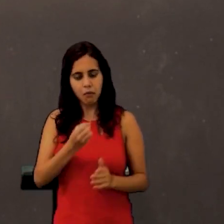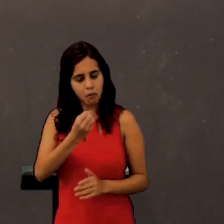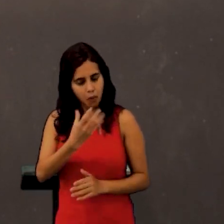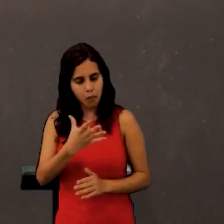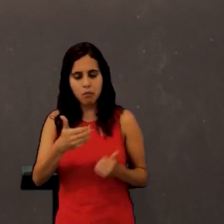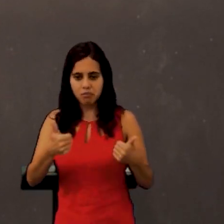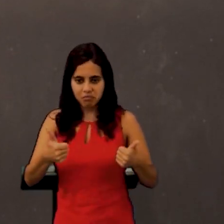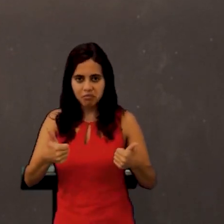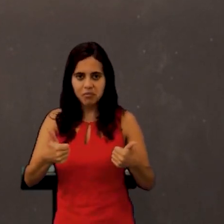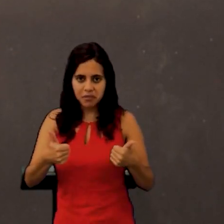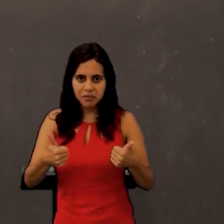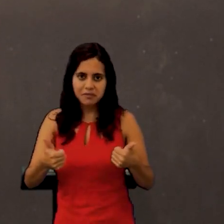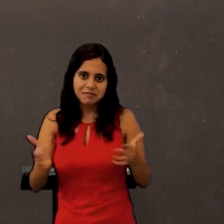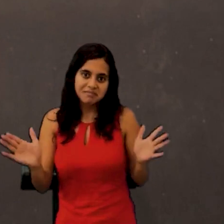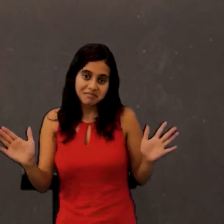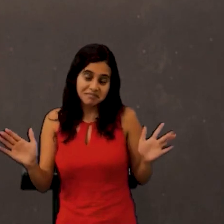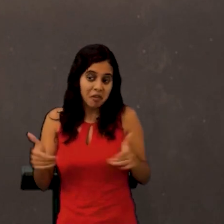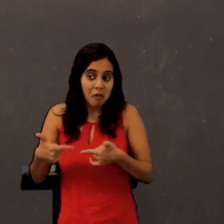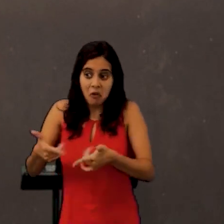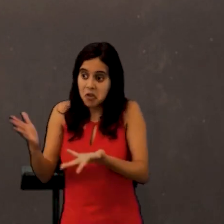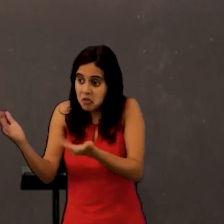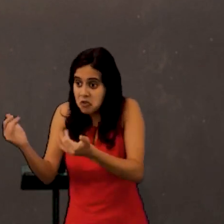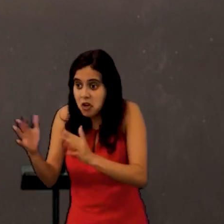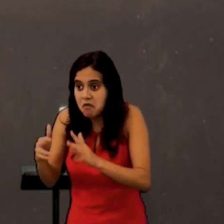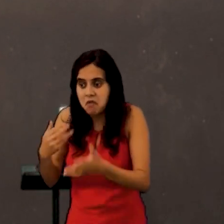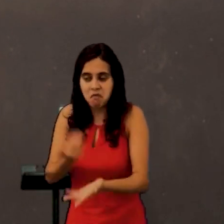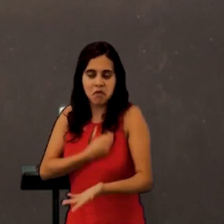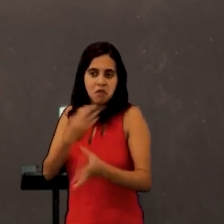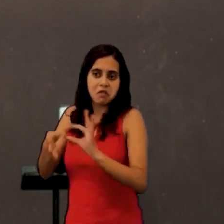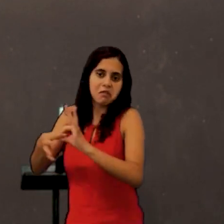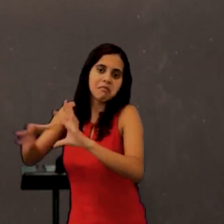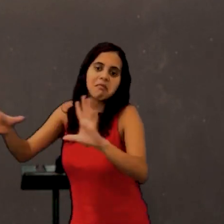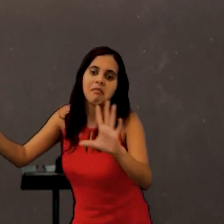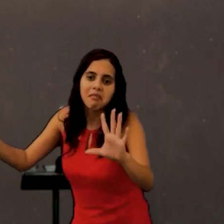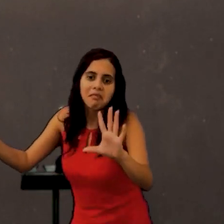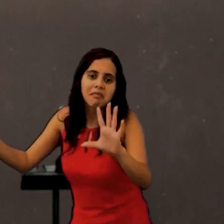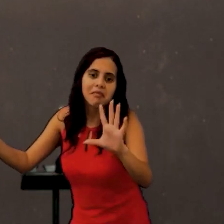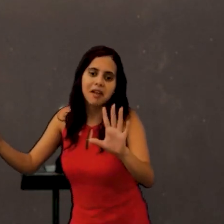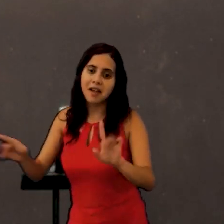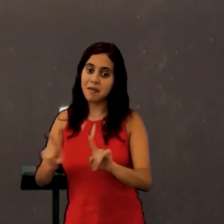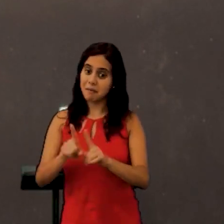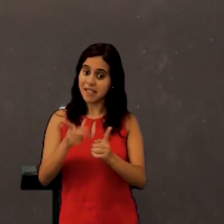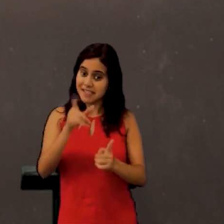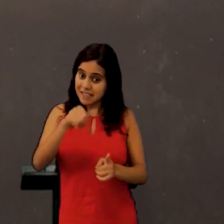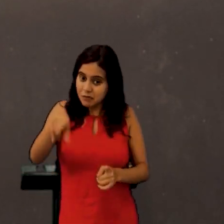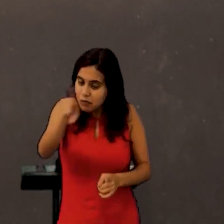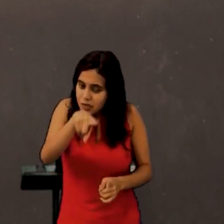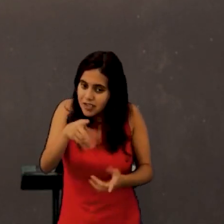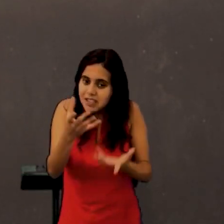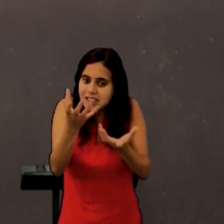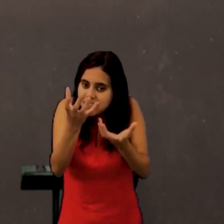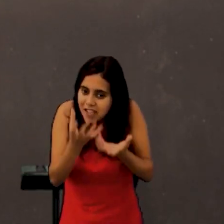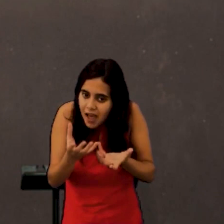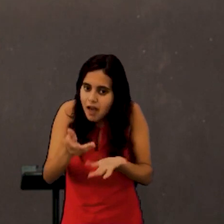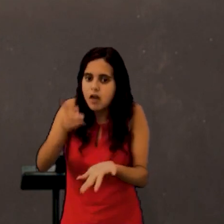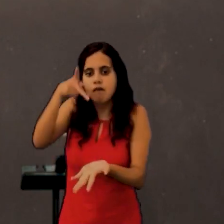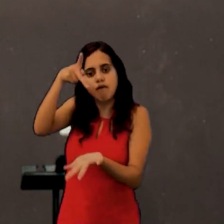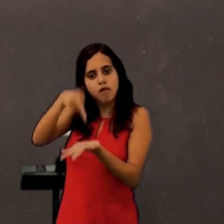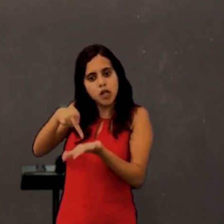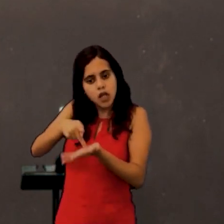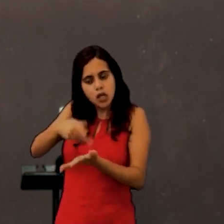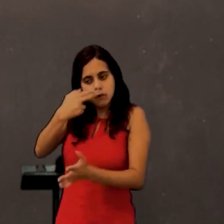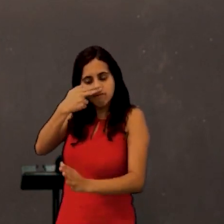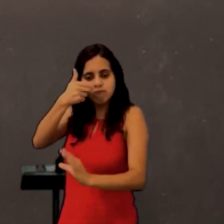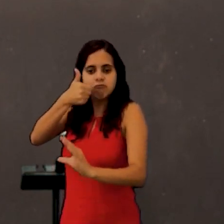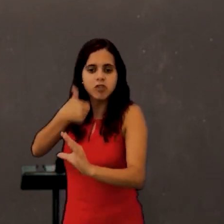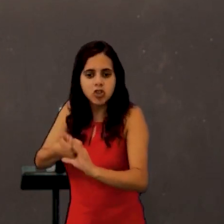né, irmãos? Coisa boa. Continue, jovem. Vá lá. Fique na galera. Agora, se você quiser realmente ser crente,